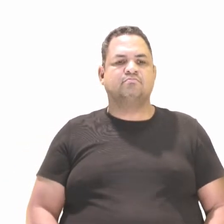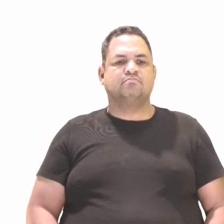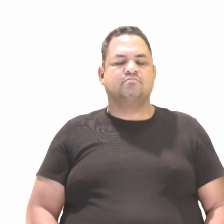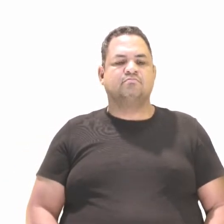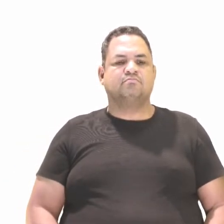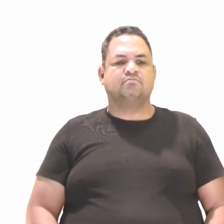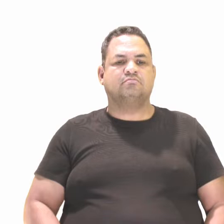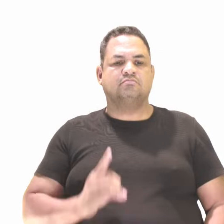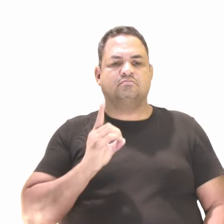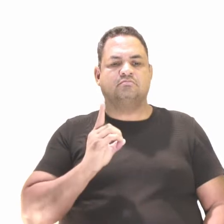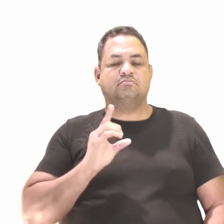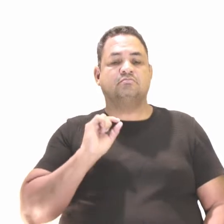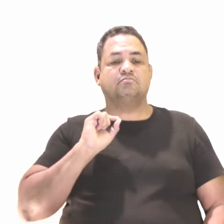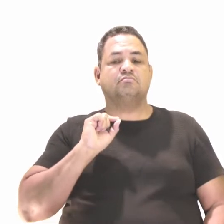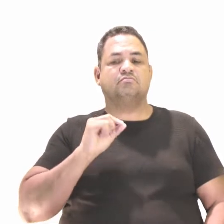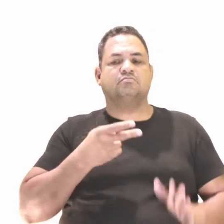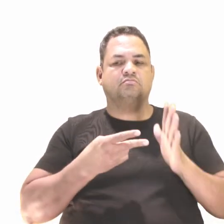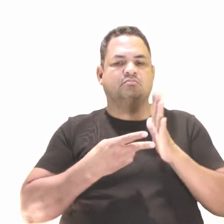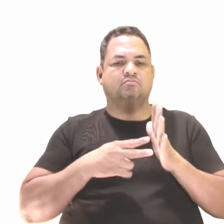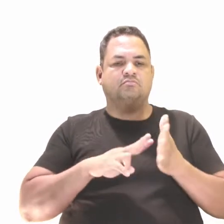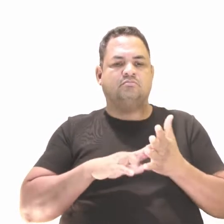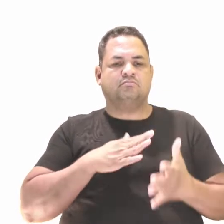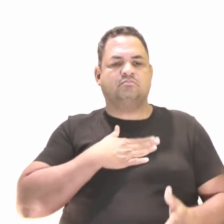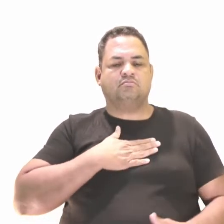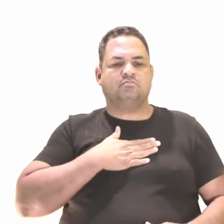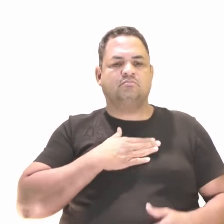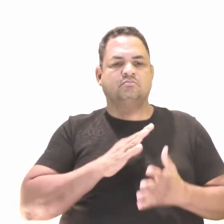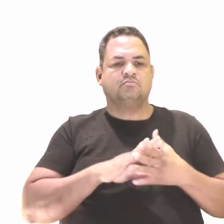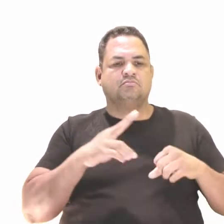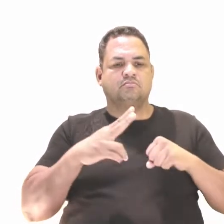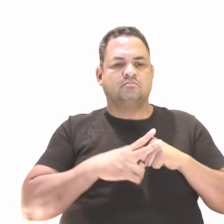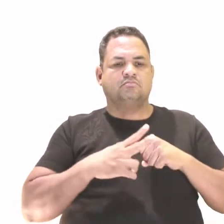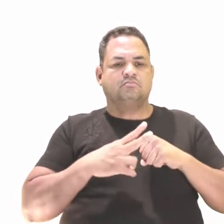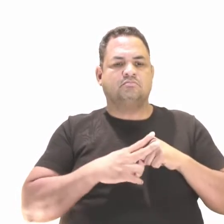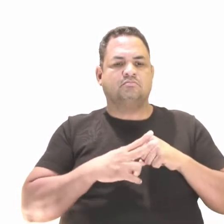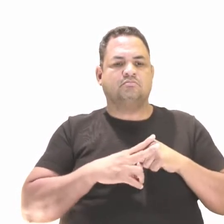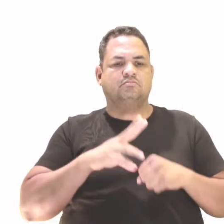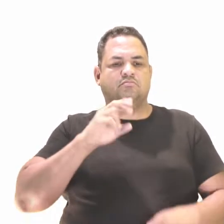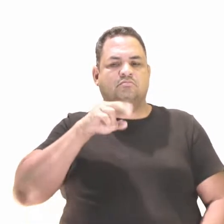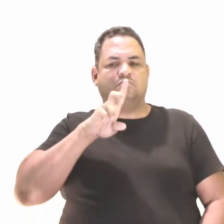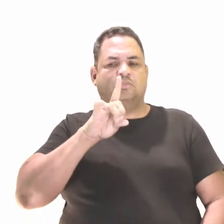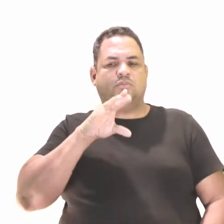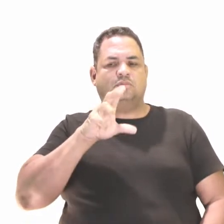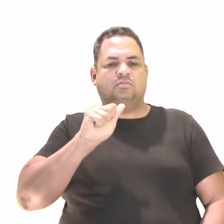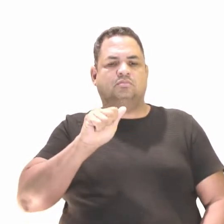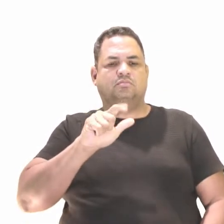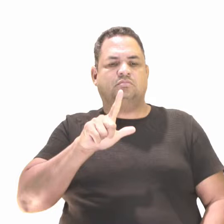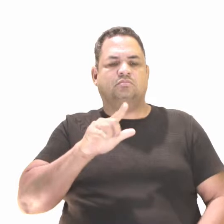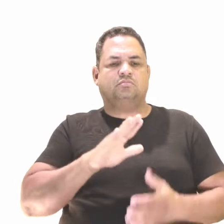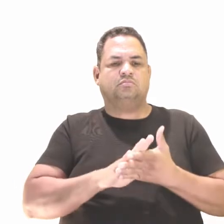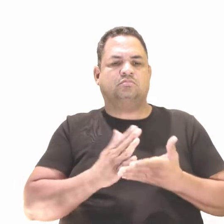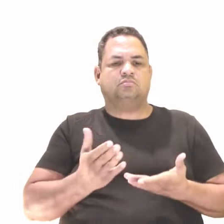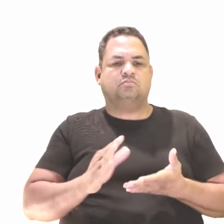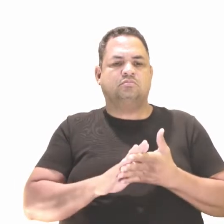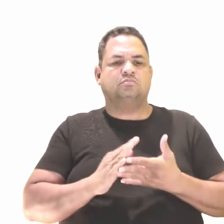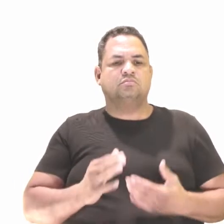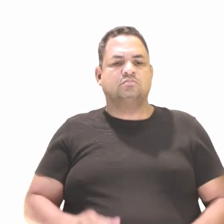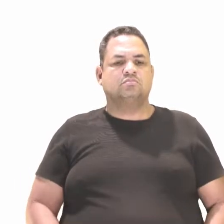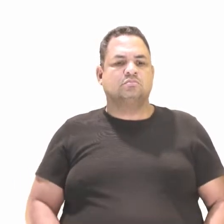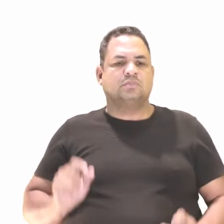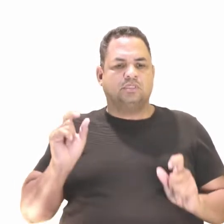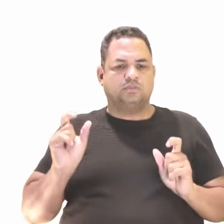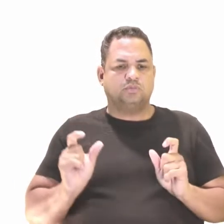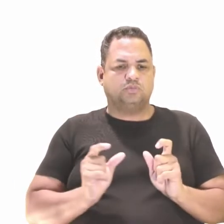nada mais é que o quê? O meu verbo modal, que nós estamos vendo bastante, porém ele está na sua forma